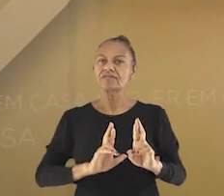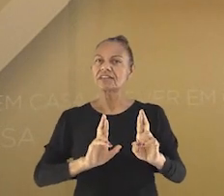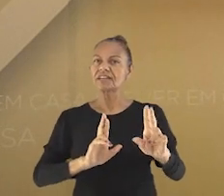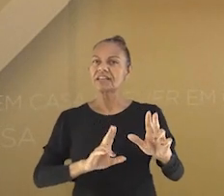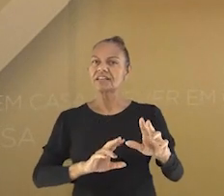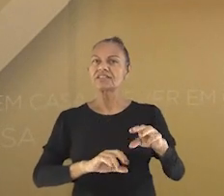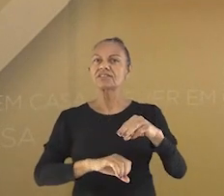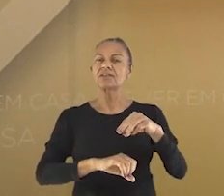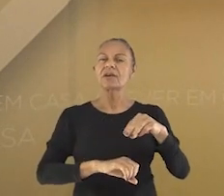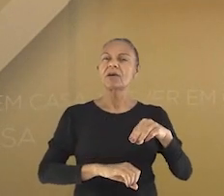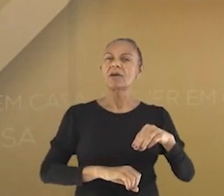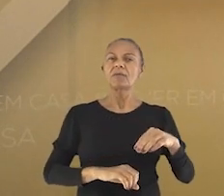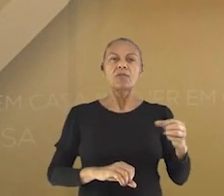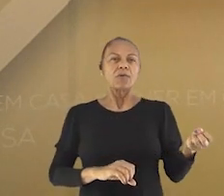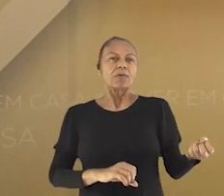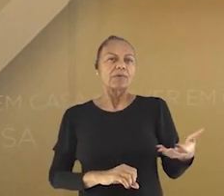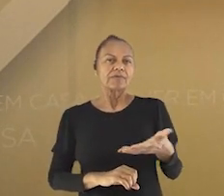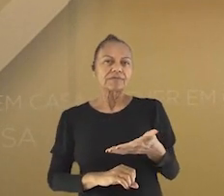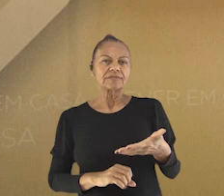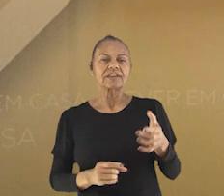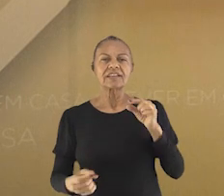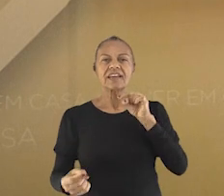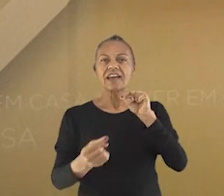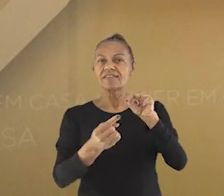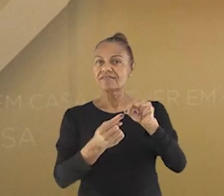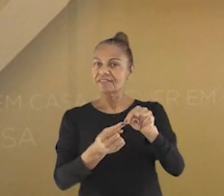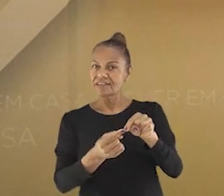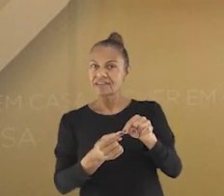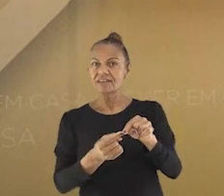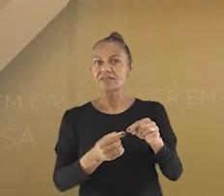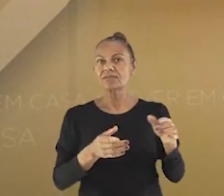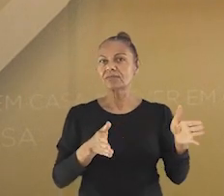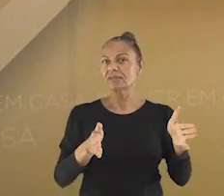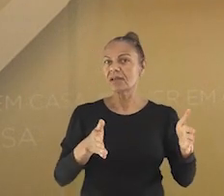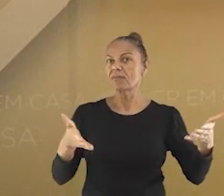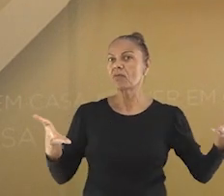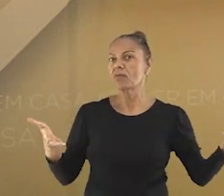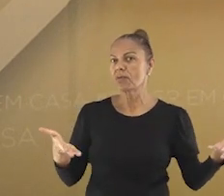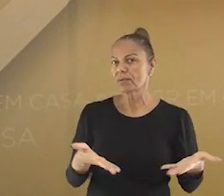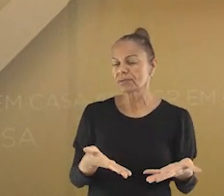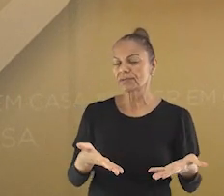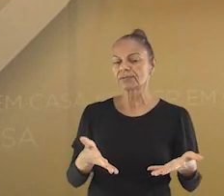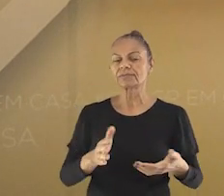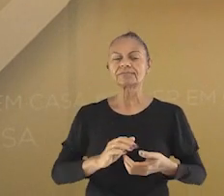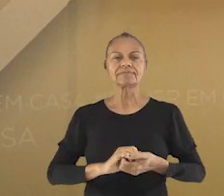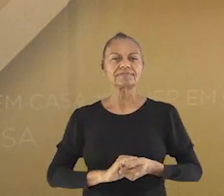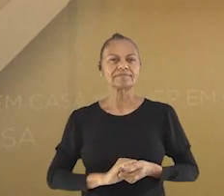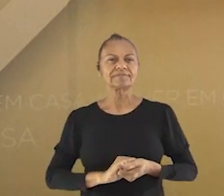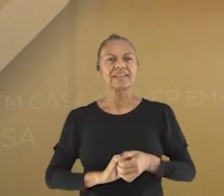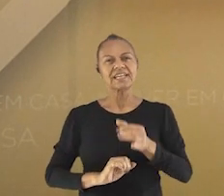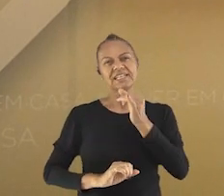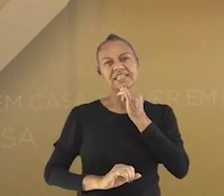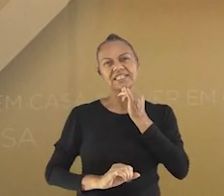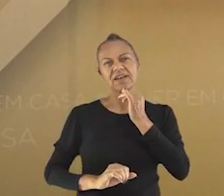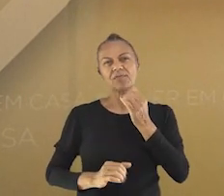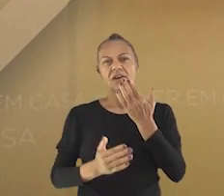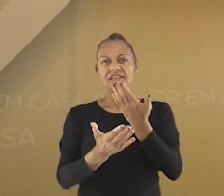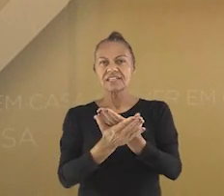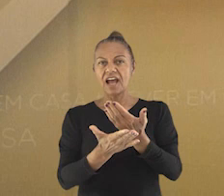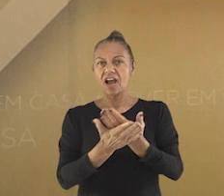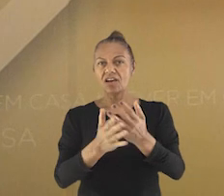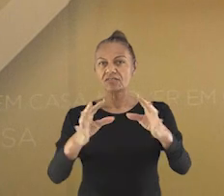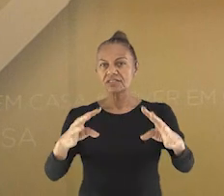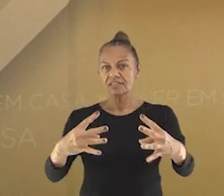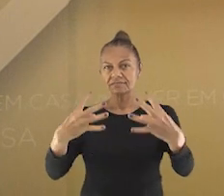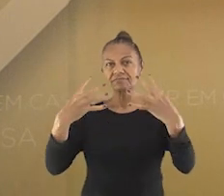que condizem com os nossos tempos atuais. Essa aula que você está assistindo pela televisão ou